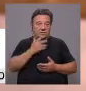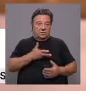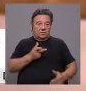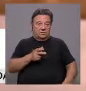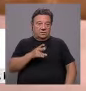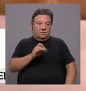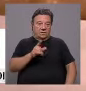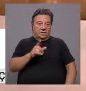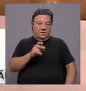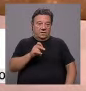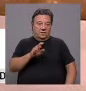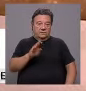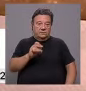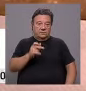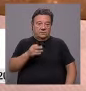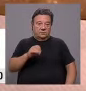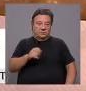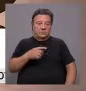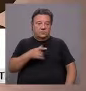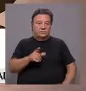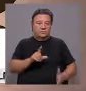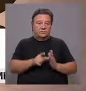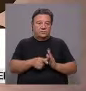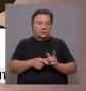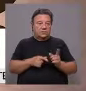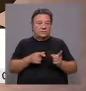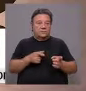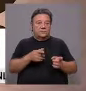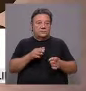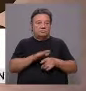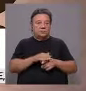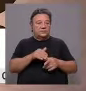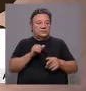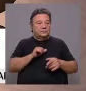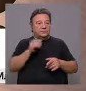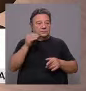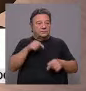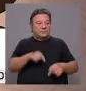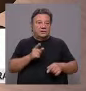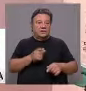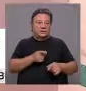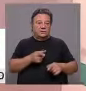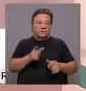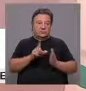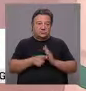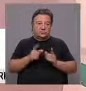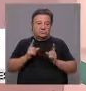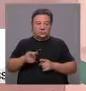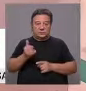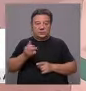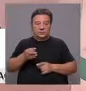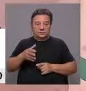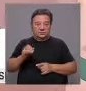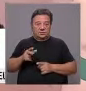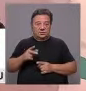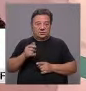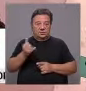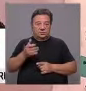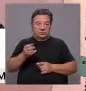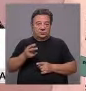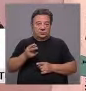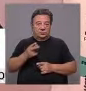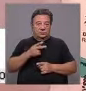Sousa Santos, que está connosco. Que projeto Peixes Nativos é este? O projeto Peixes Nativos é um projeto implementado pelo ISP, Instituto Universitário, em parceria